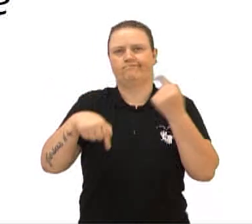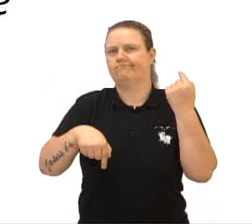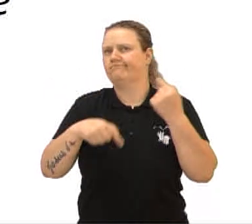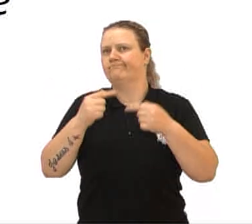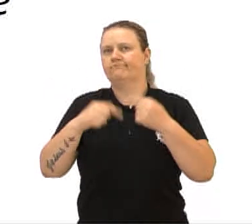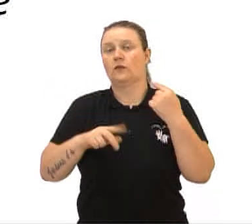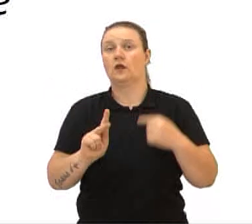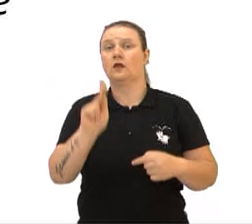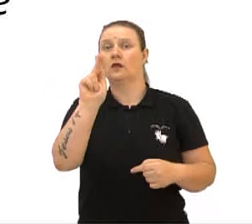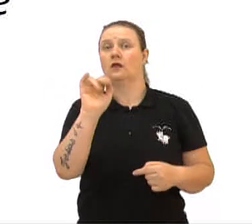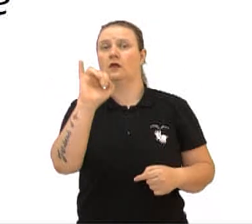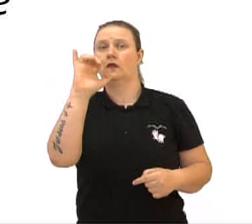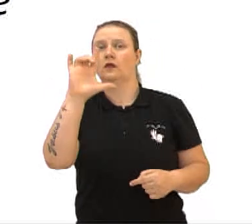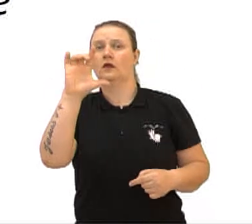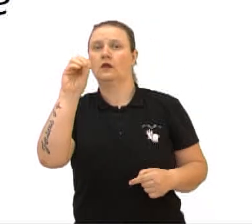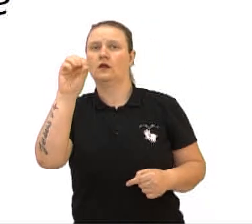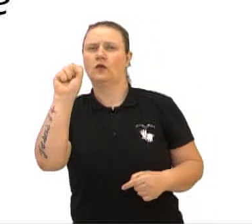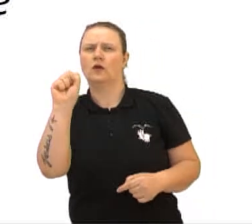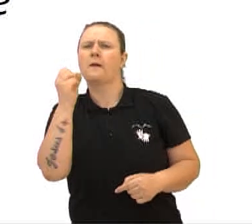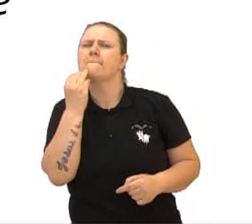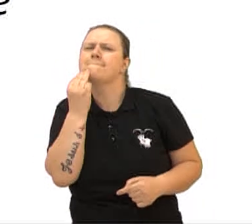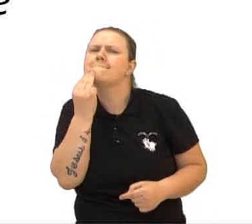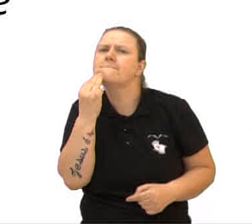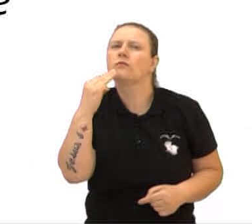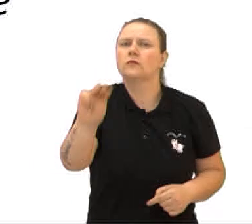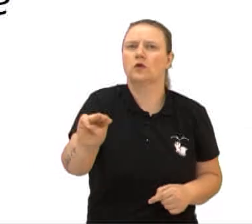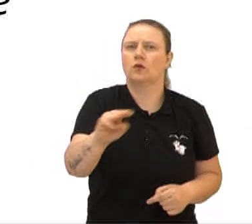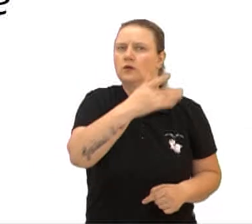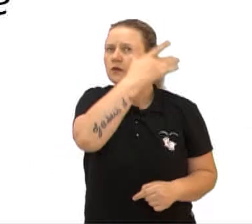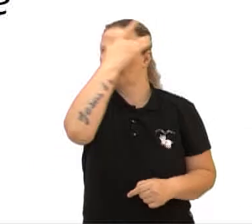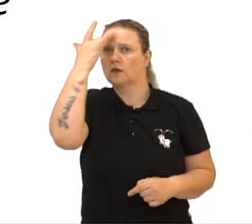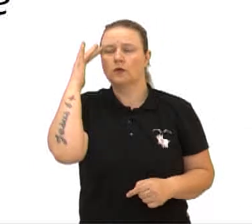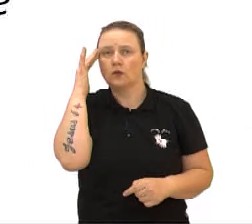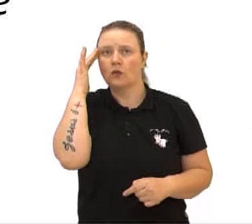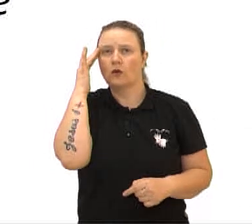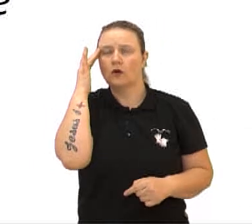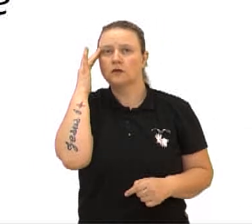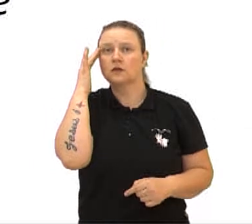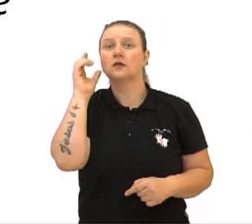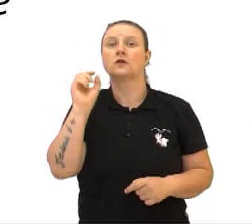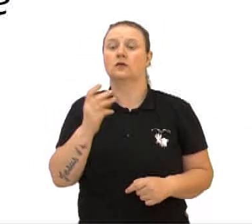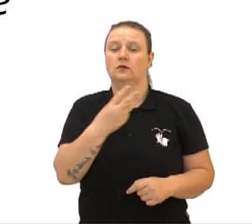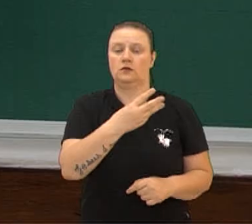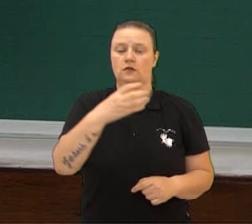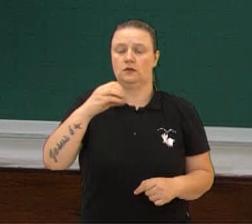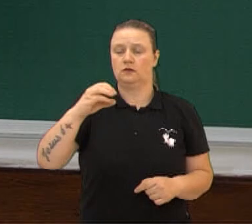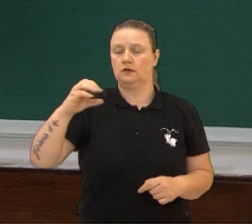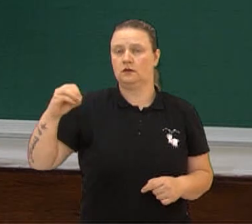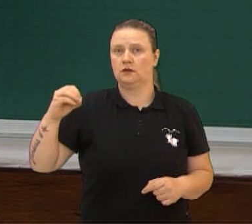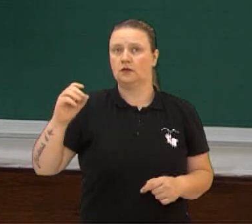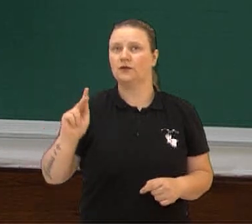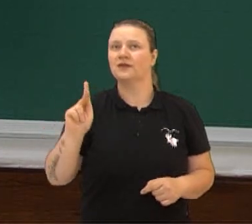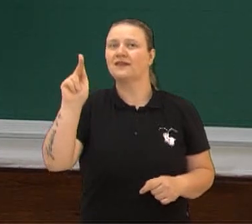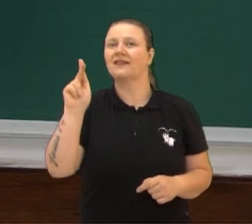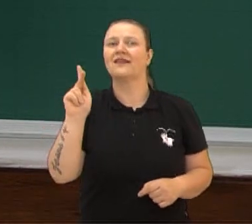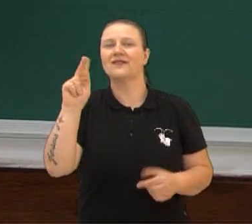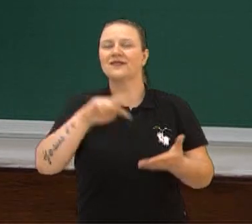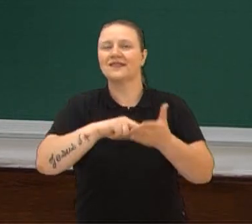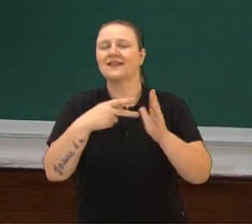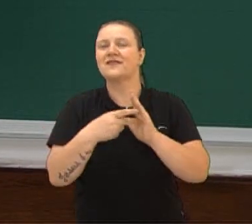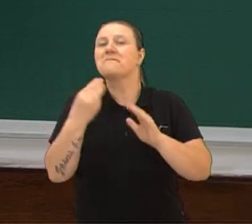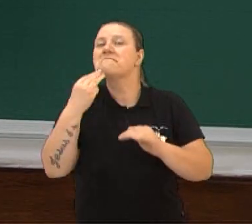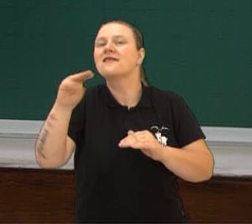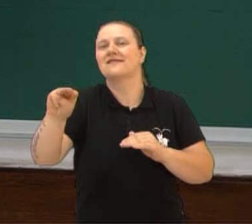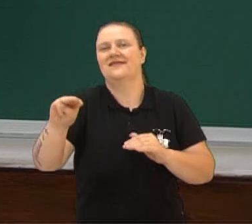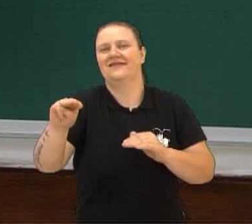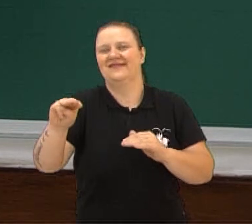está significando milhões de latinos. Então, lá na canção são 300 quilos, 300 milhões de povos latinos.